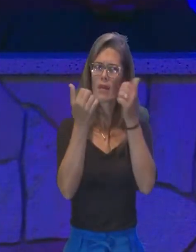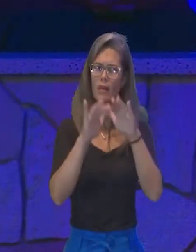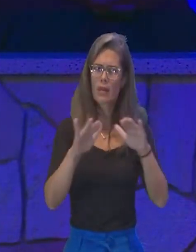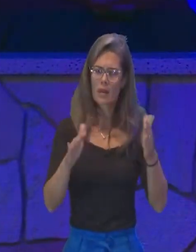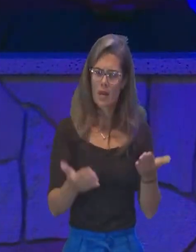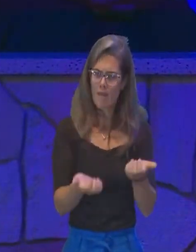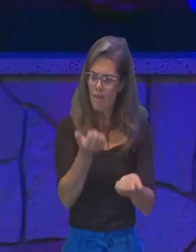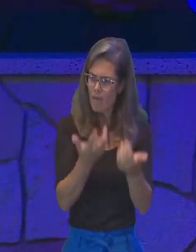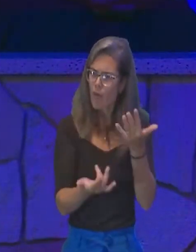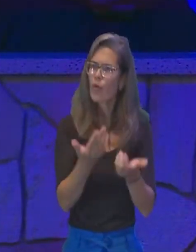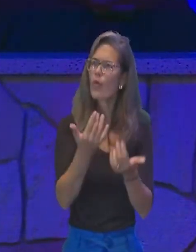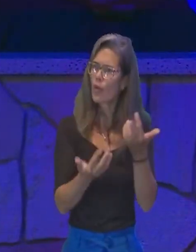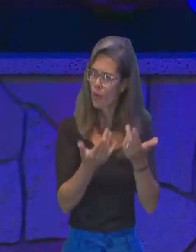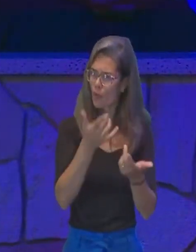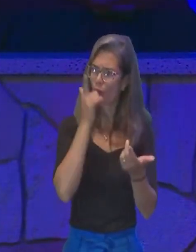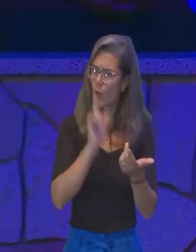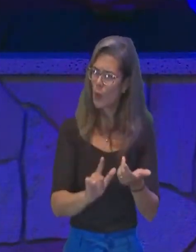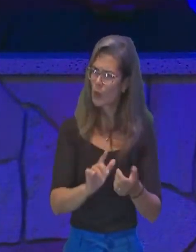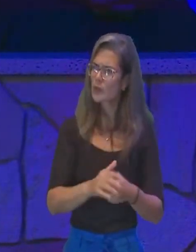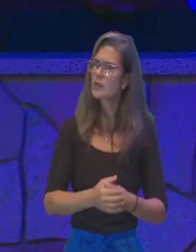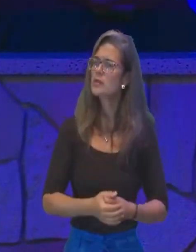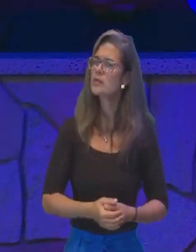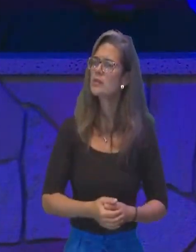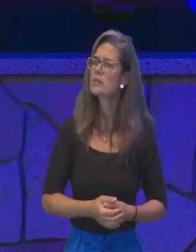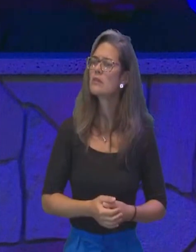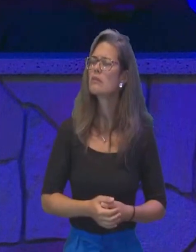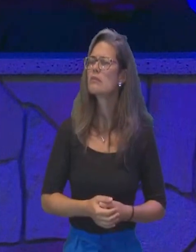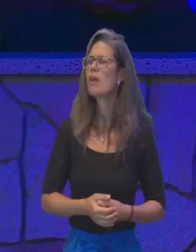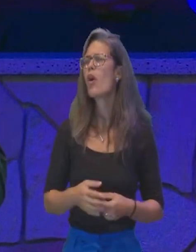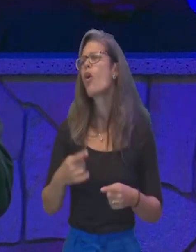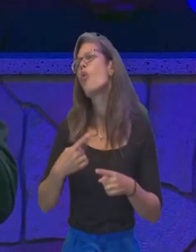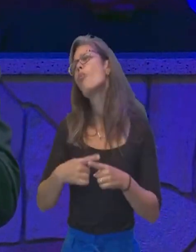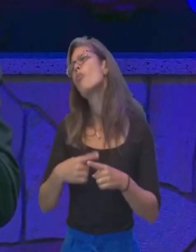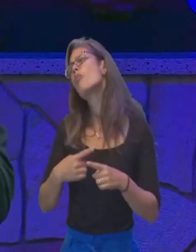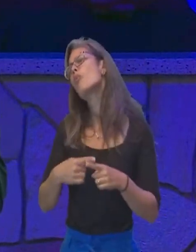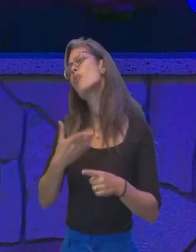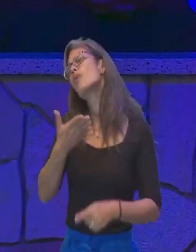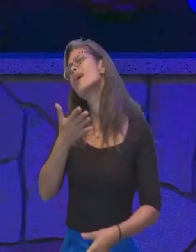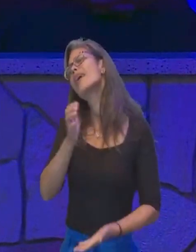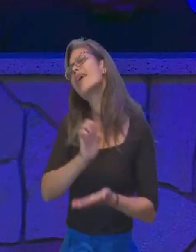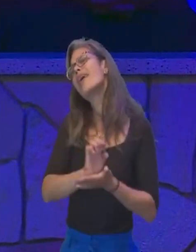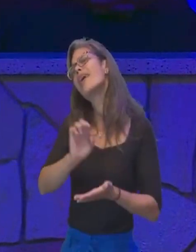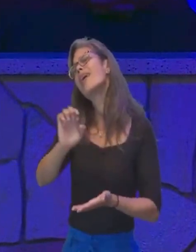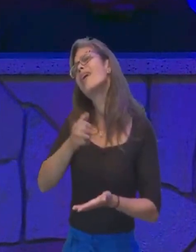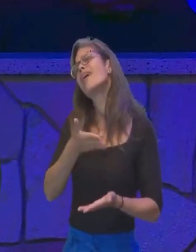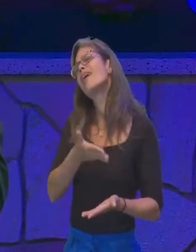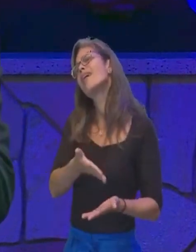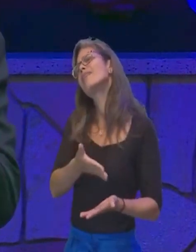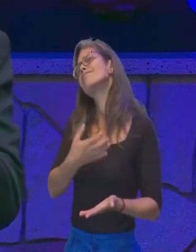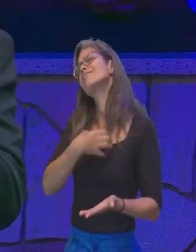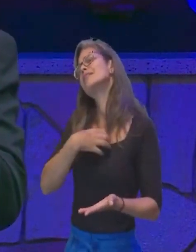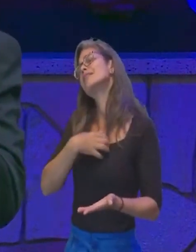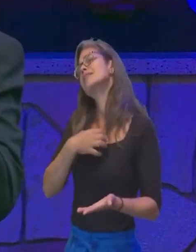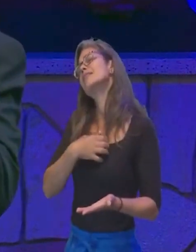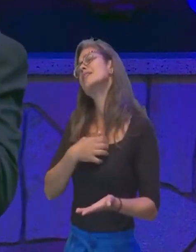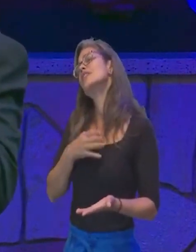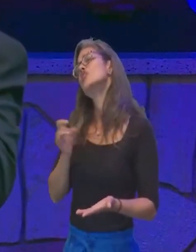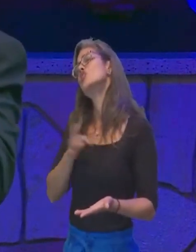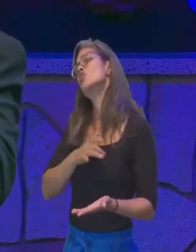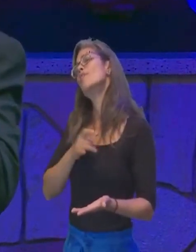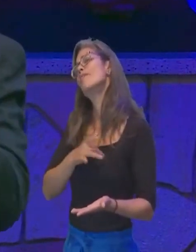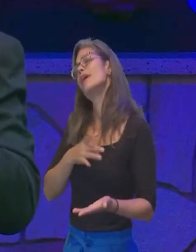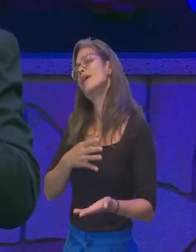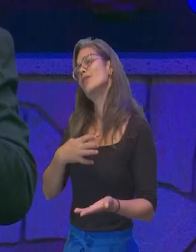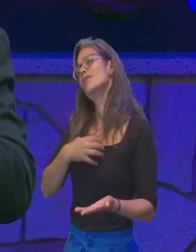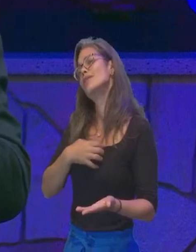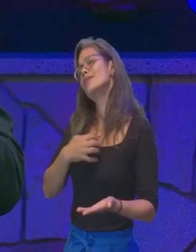de todos ali, por que este homem, diante da ameaça de Jezabel, ele foi parar no fundo